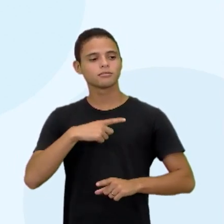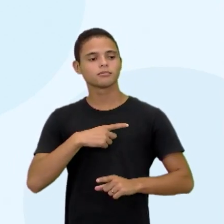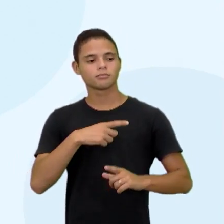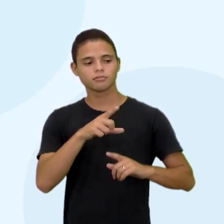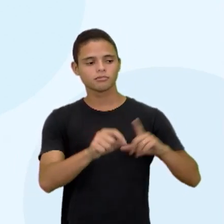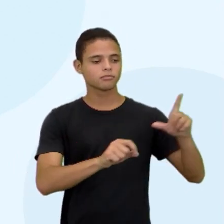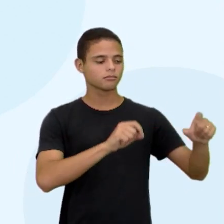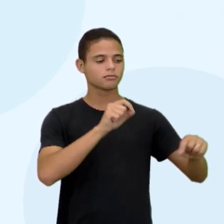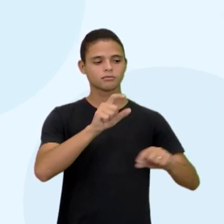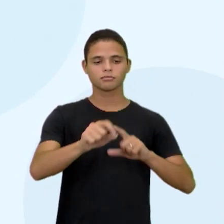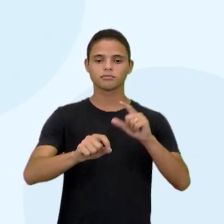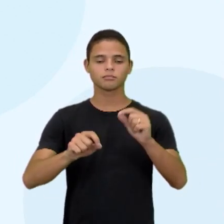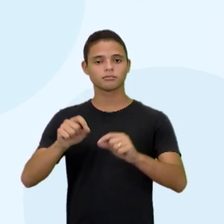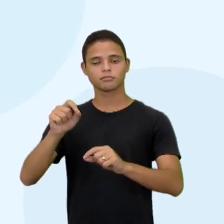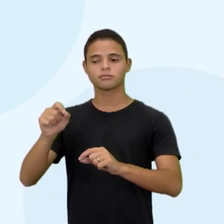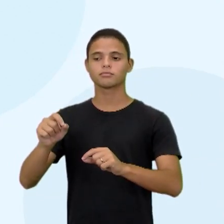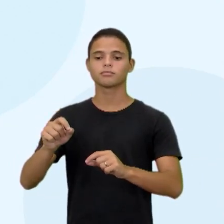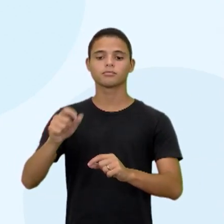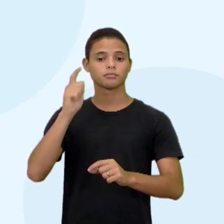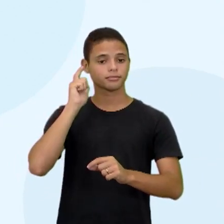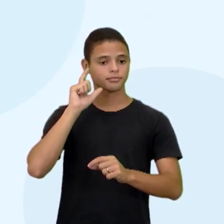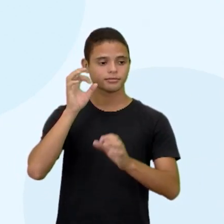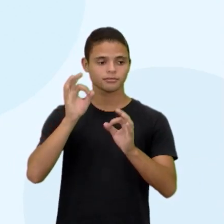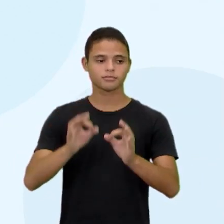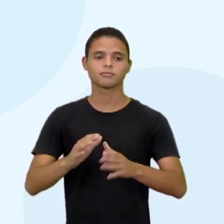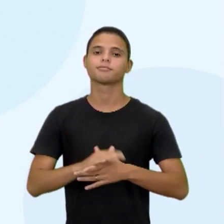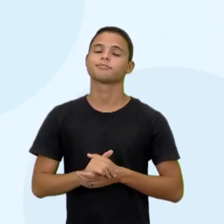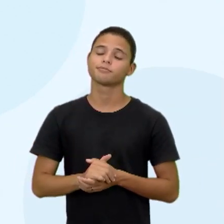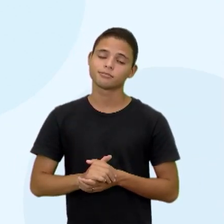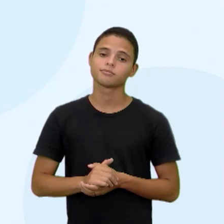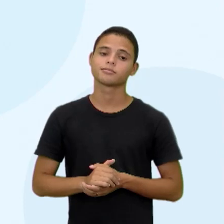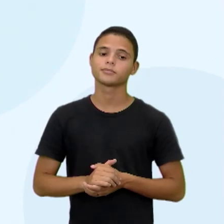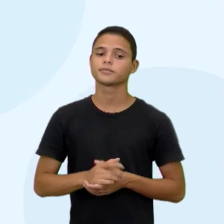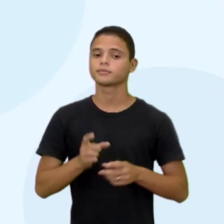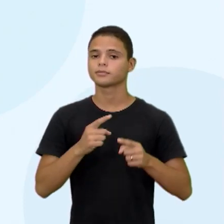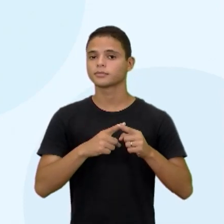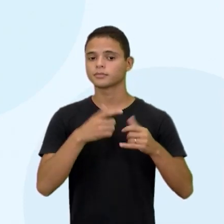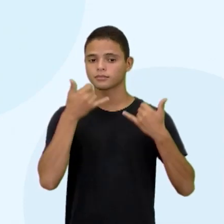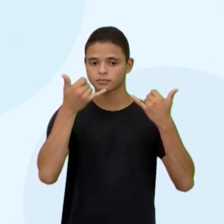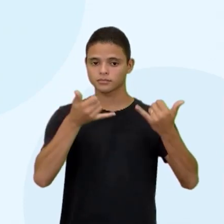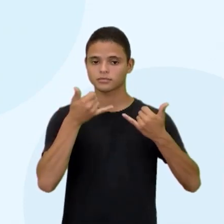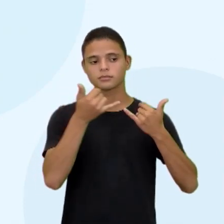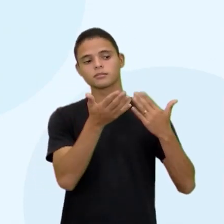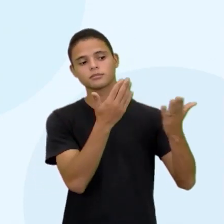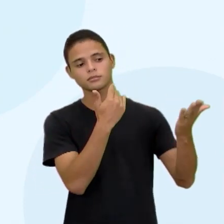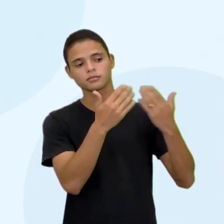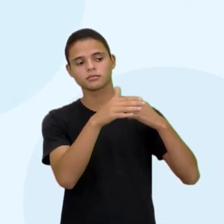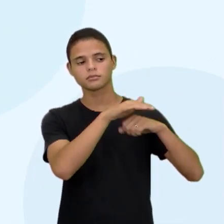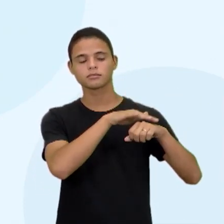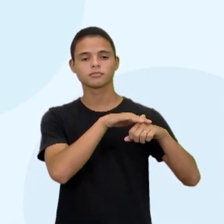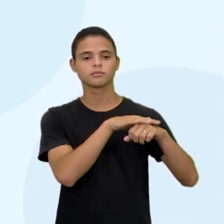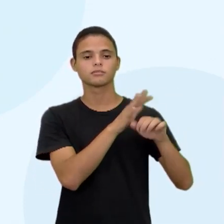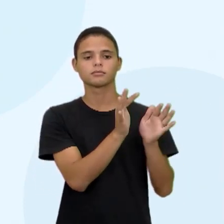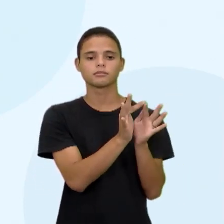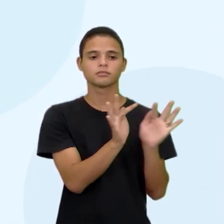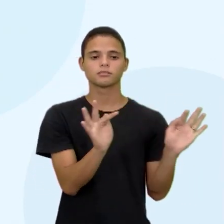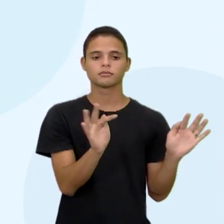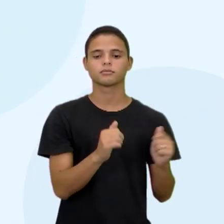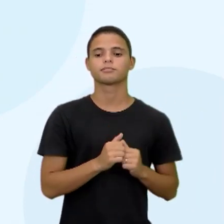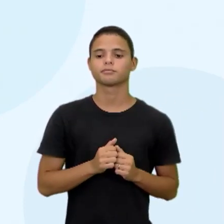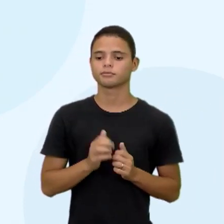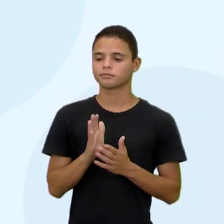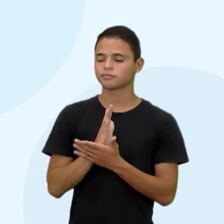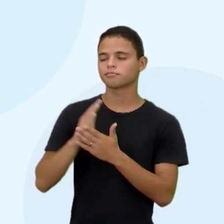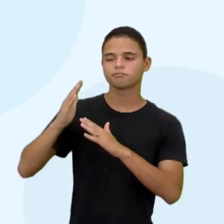e confirmação de suas informações profissionais, já que ela se configura em um diálogo simples e focado nas habilidades